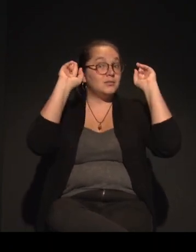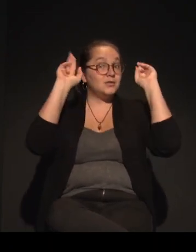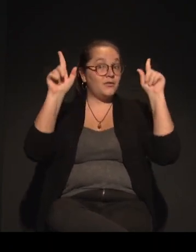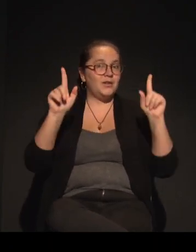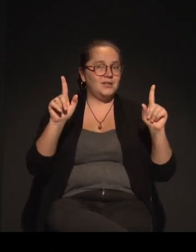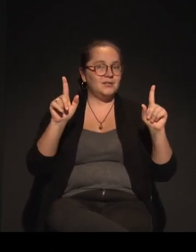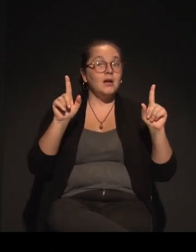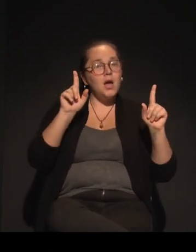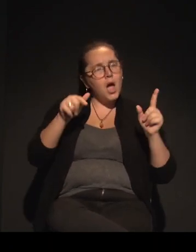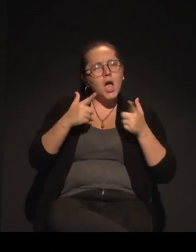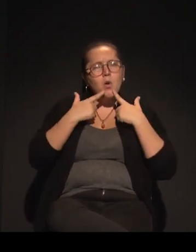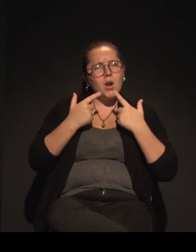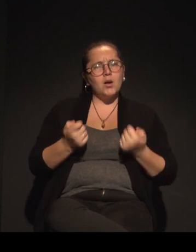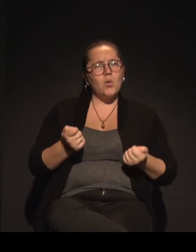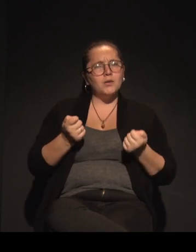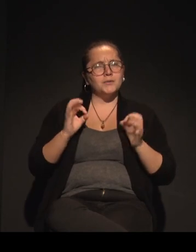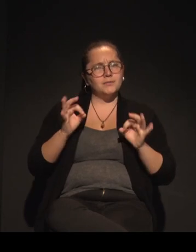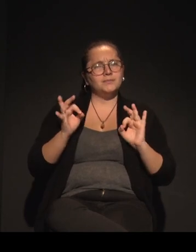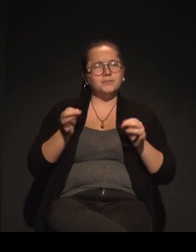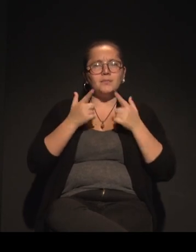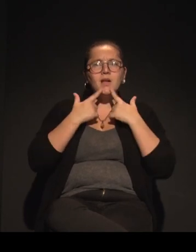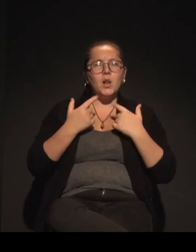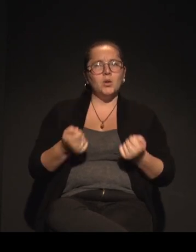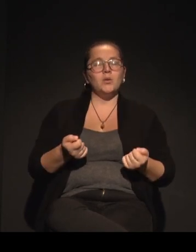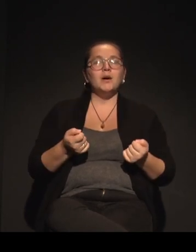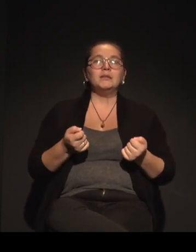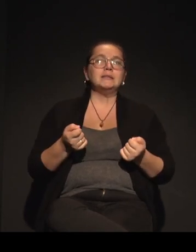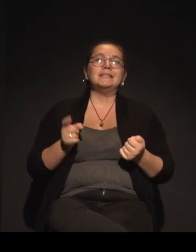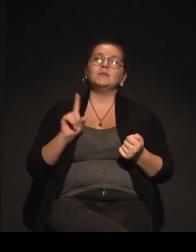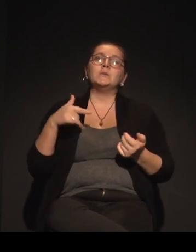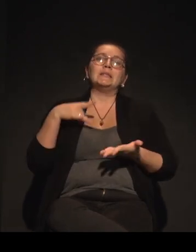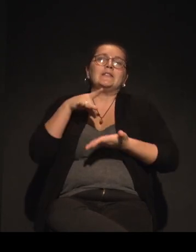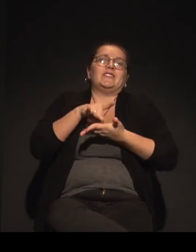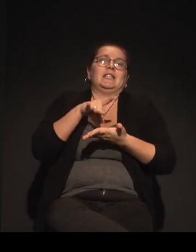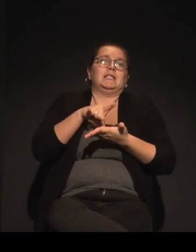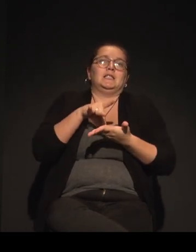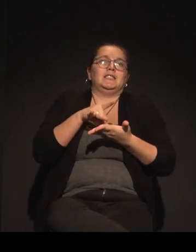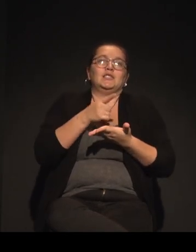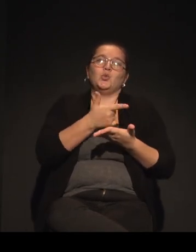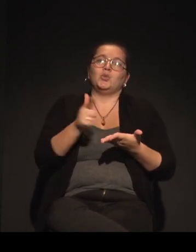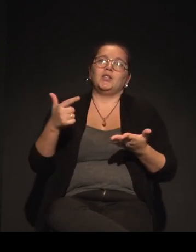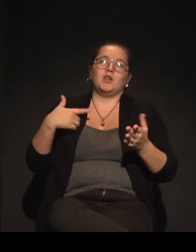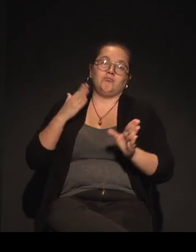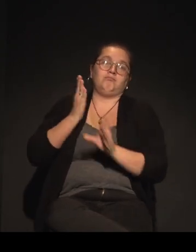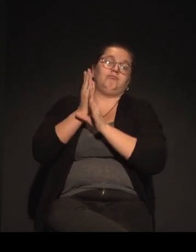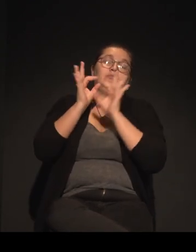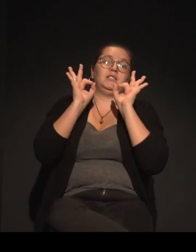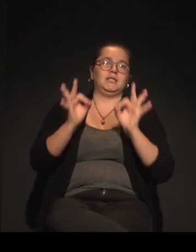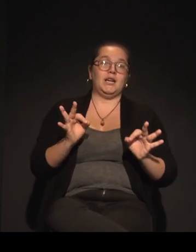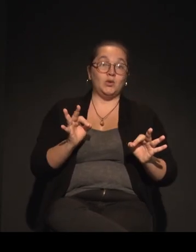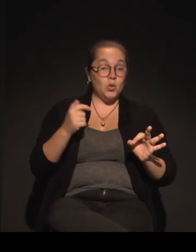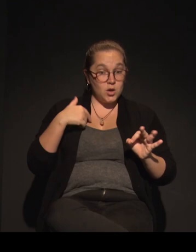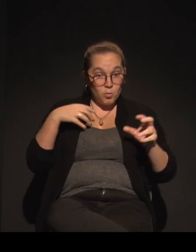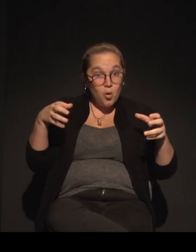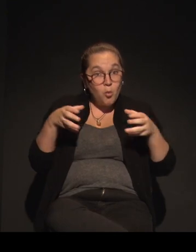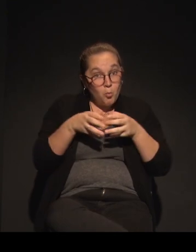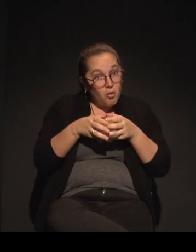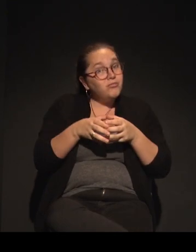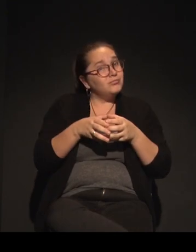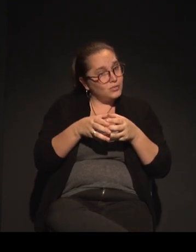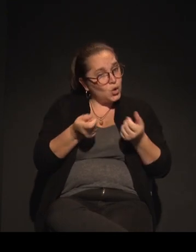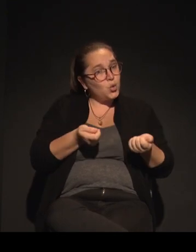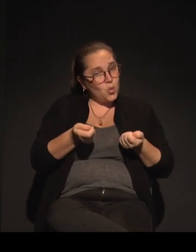uma linguagem uma linguagem na verdade que ela não foi ainda descoberta nem é esse meu povo então domingo disso tudo então a